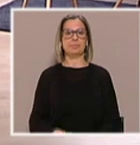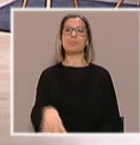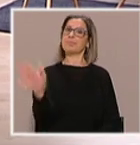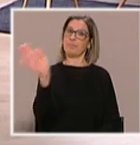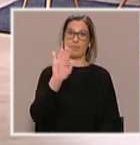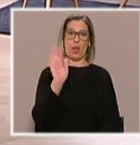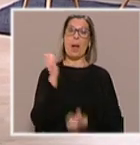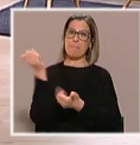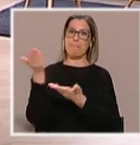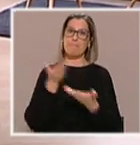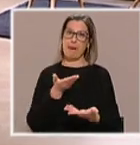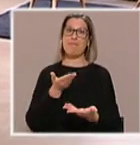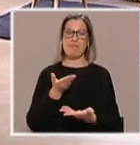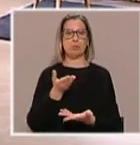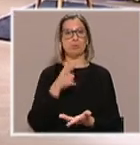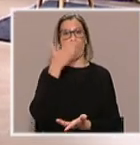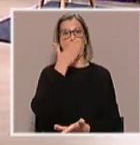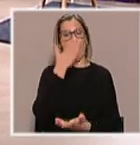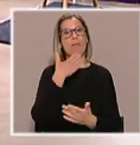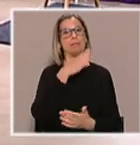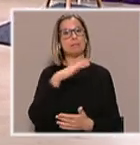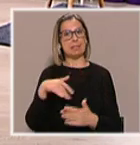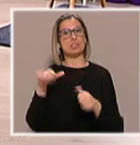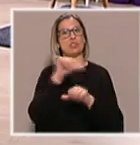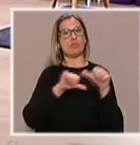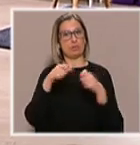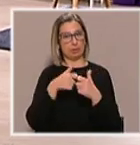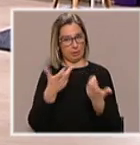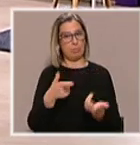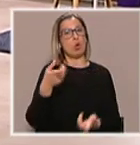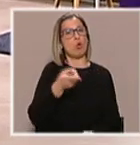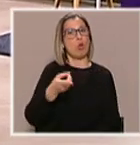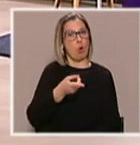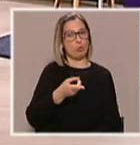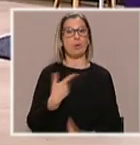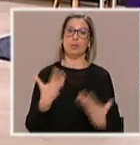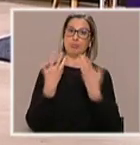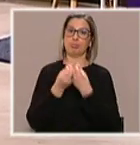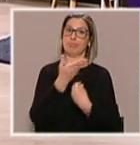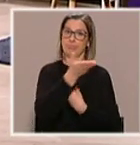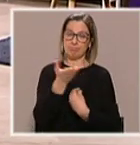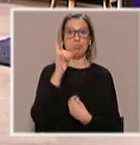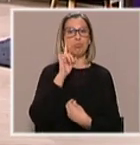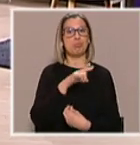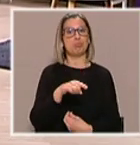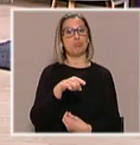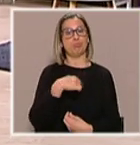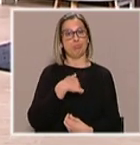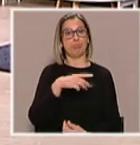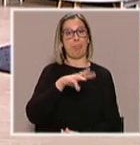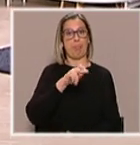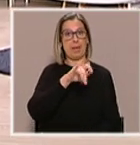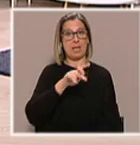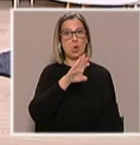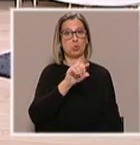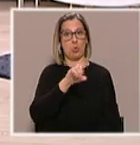Olá, bem-vindos a mais uma aula de Ciências Naturais e Físico-Química do 9º ano. Mais uma vez convosco, a professora Maria João Lima,